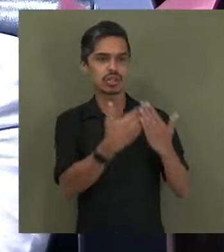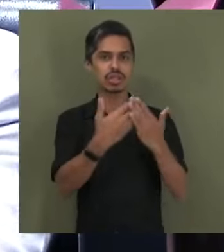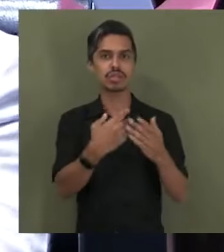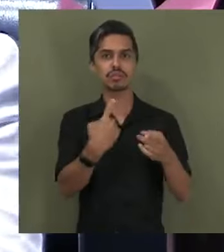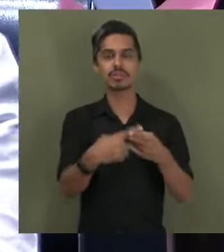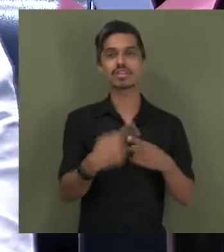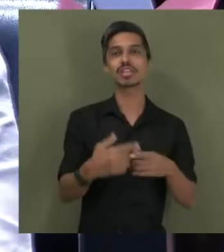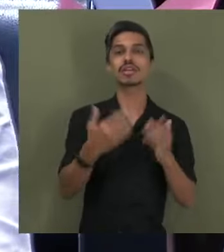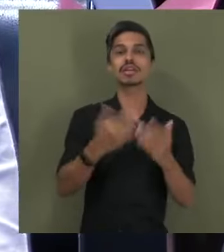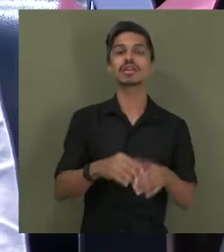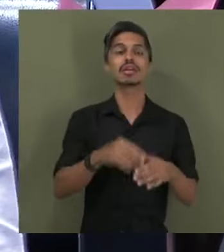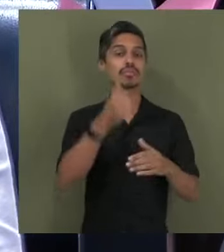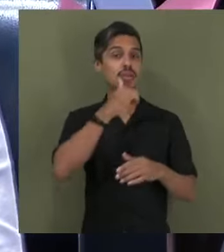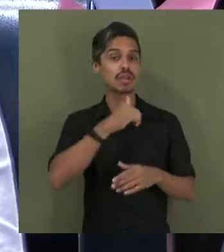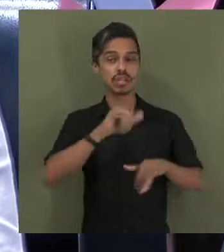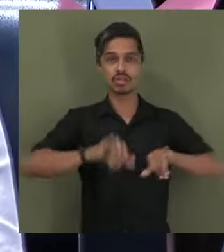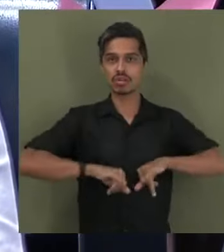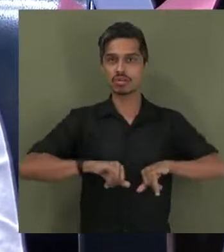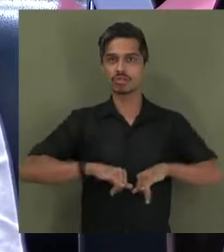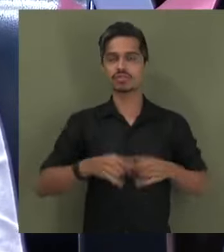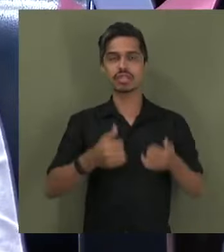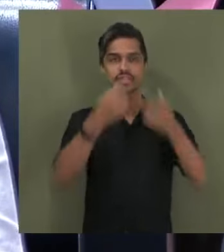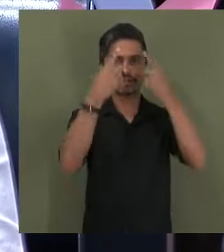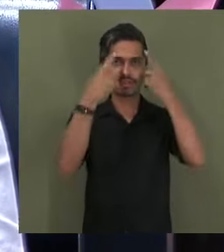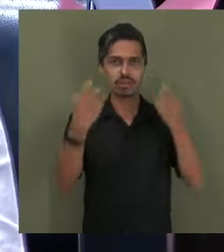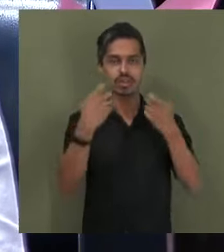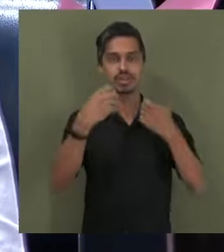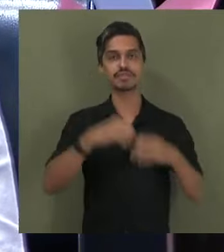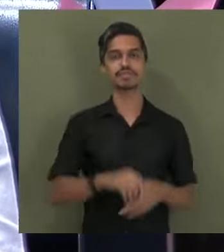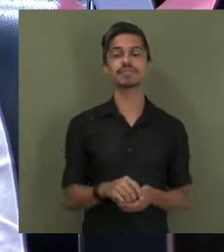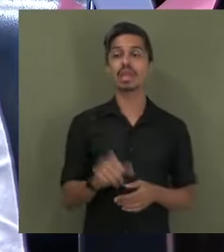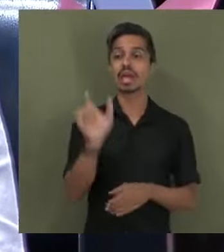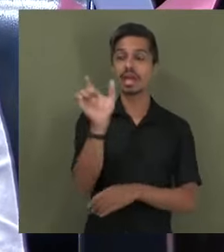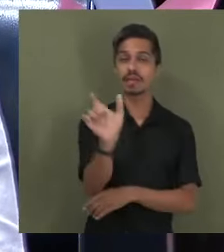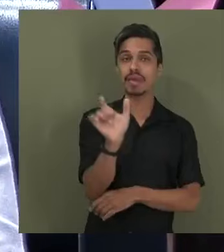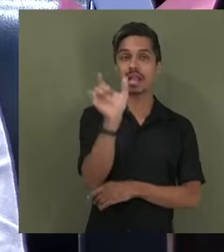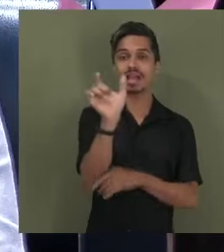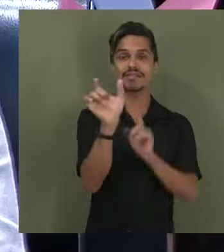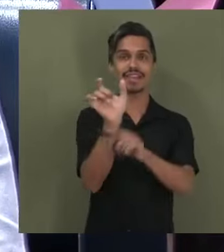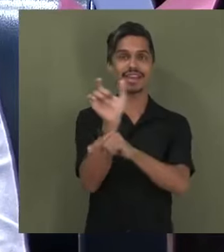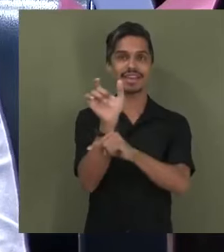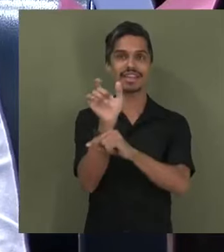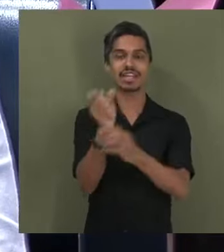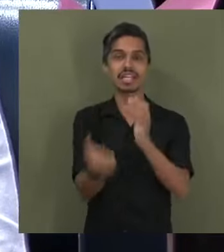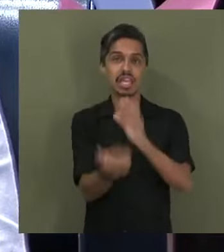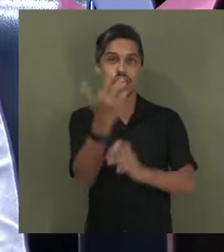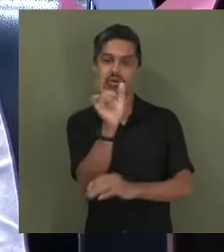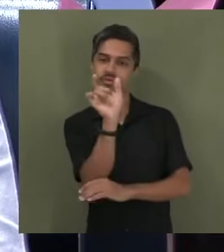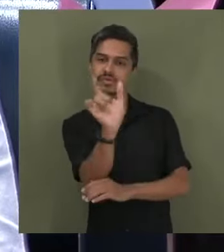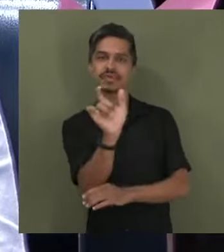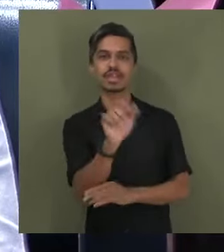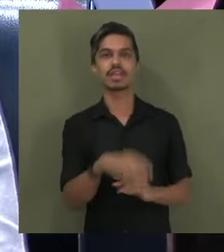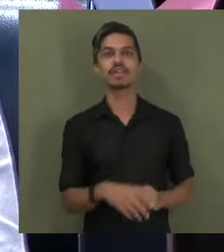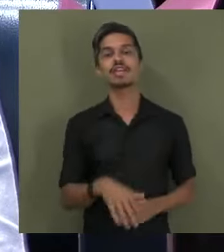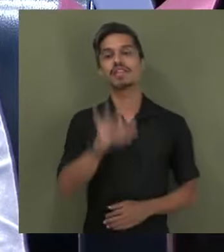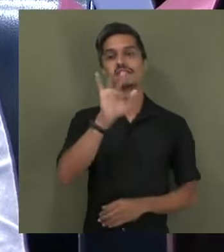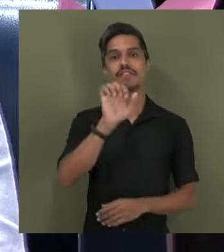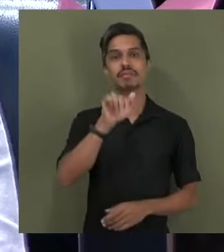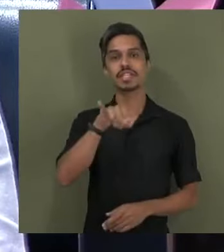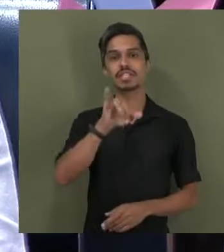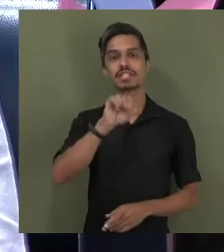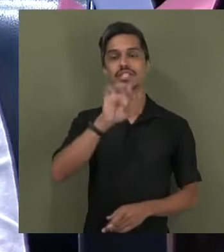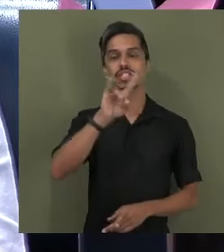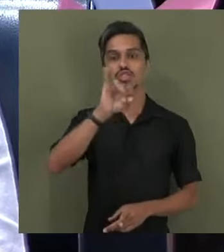pelas mulheres. O grande benefício dessa expressão, no meu ponto de vista, é a compreensão